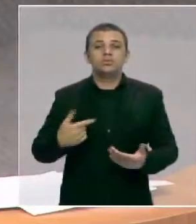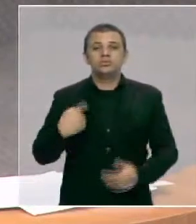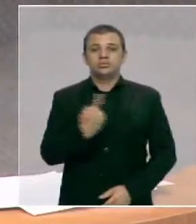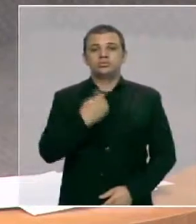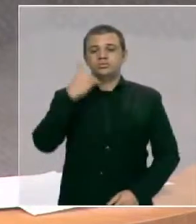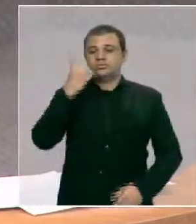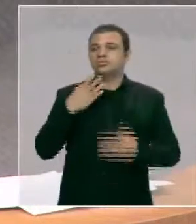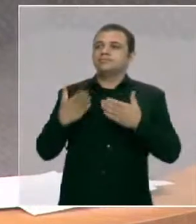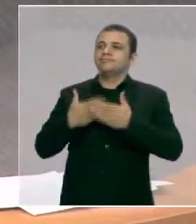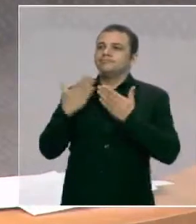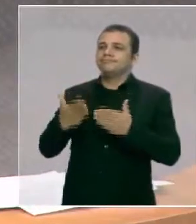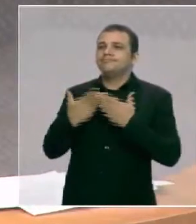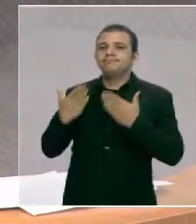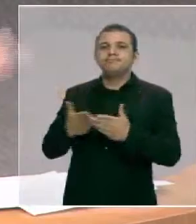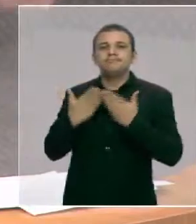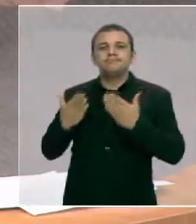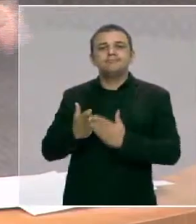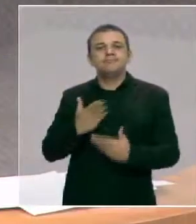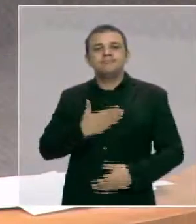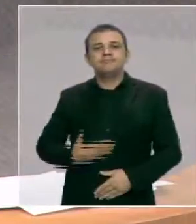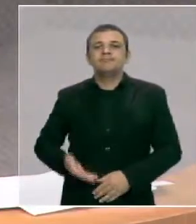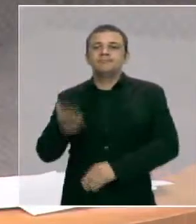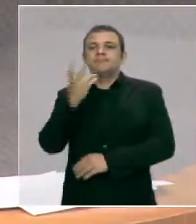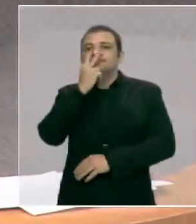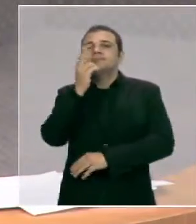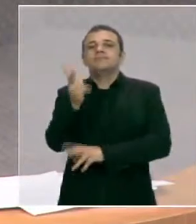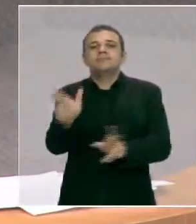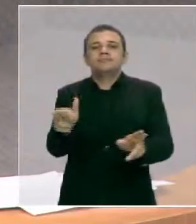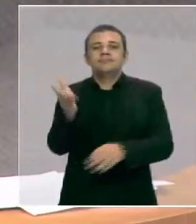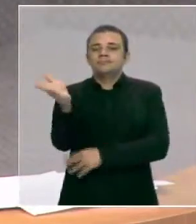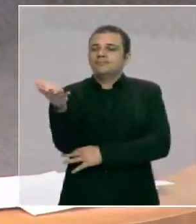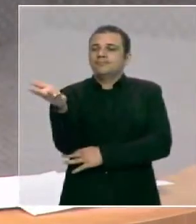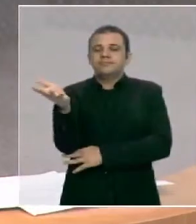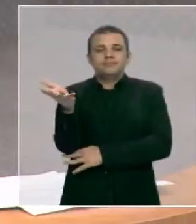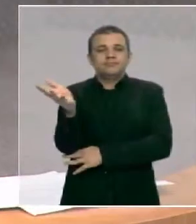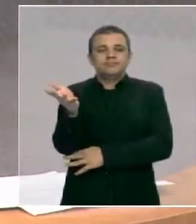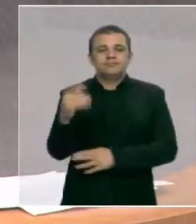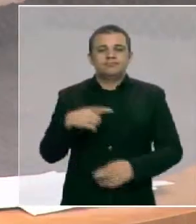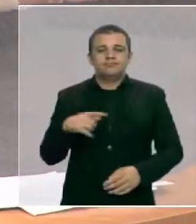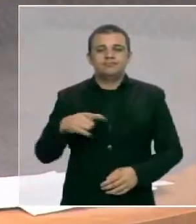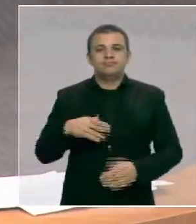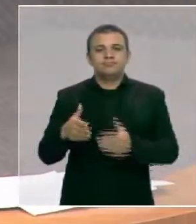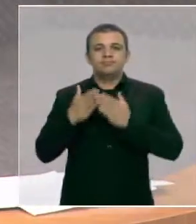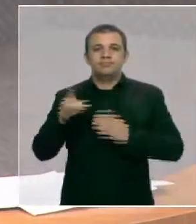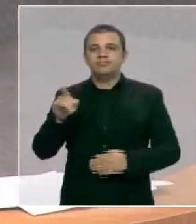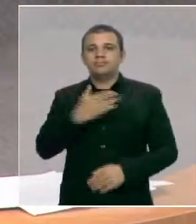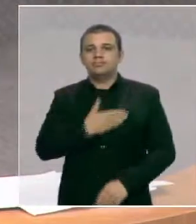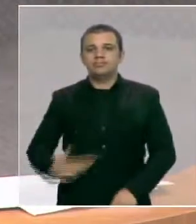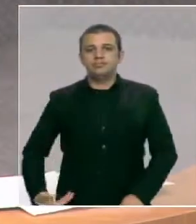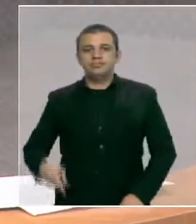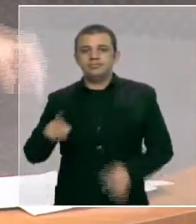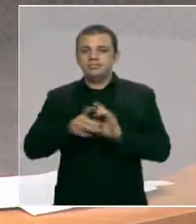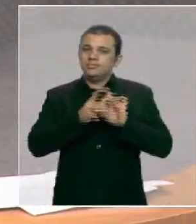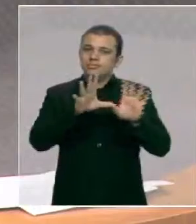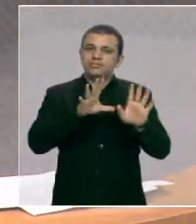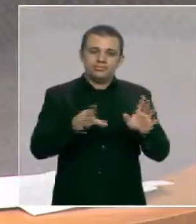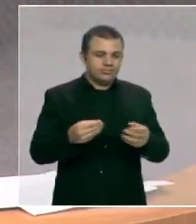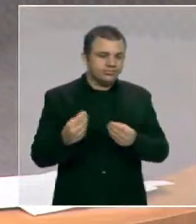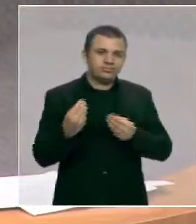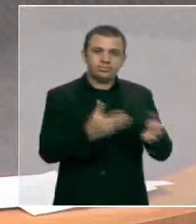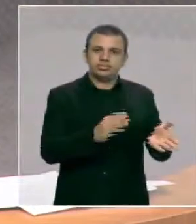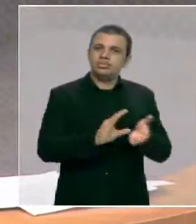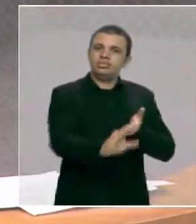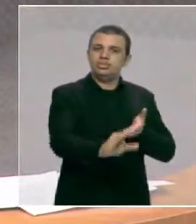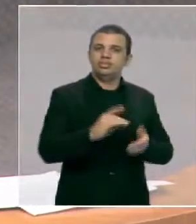Mendigando sem necessidade para o governo liberar emendas. O presidente dessa casa numa situação constrangedora, porque